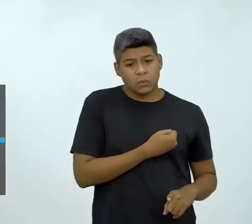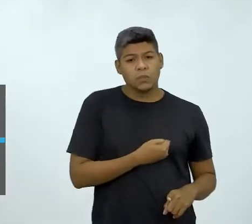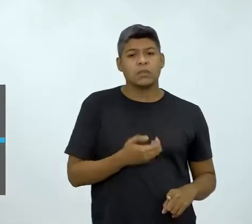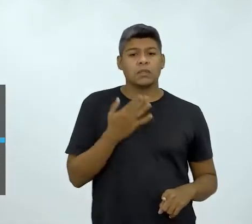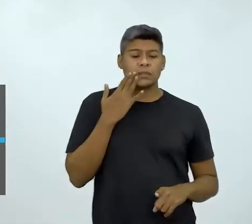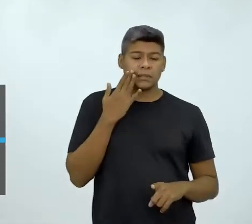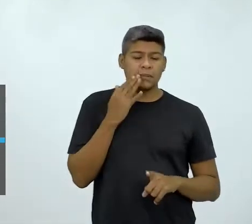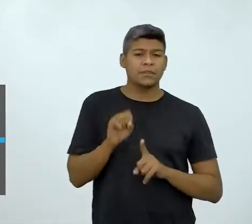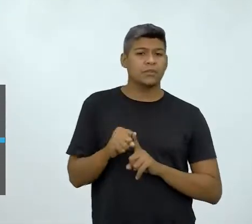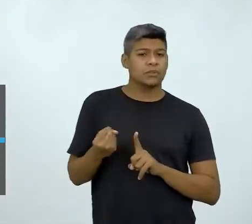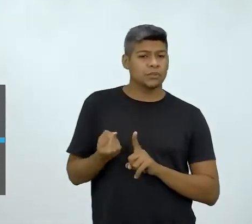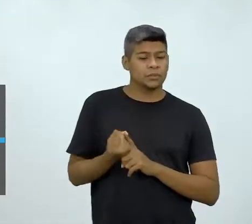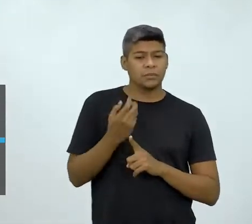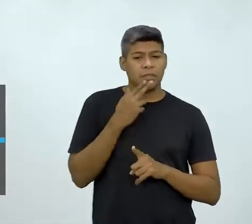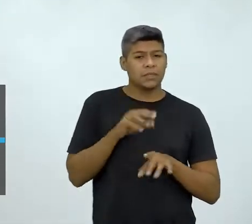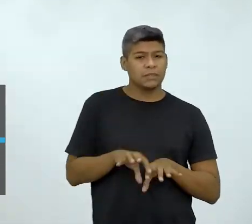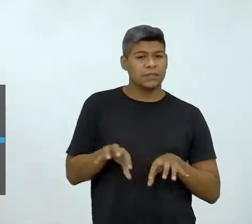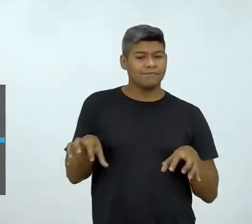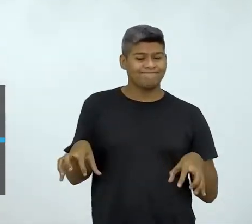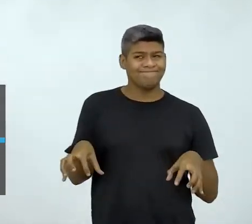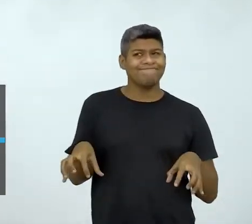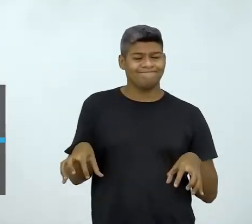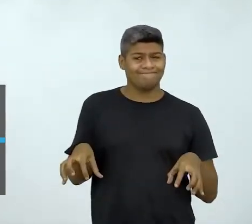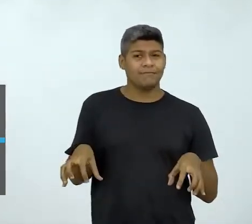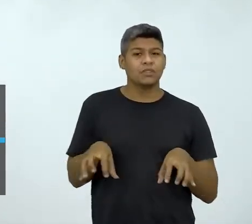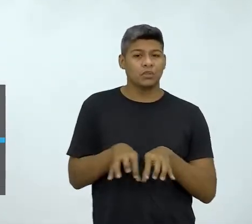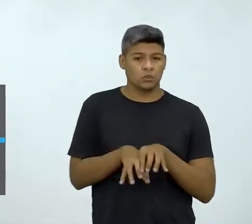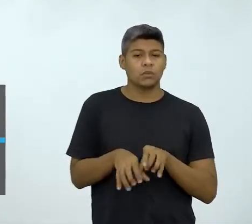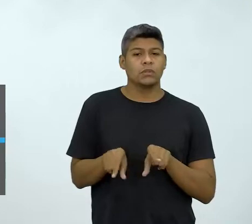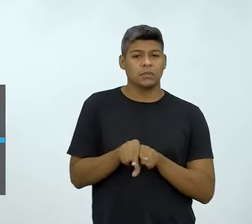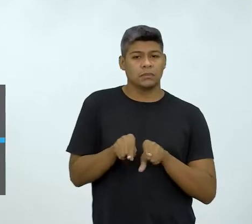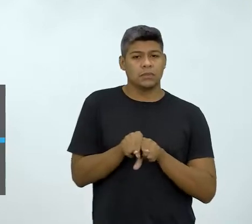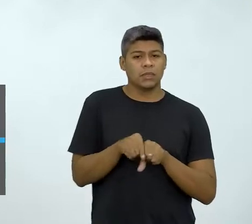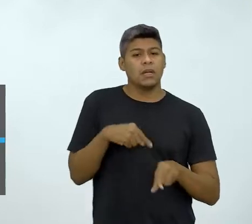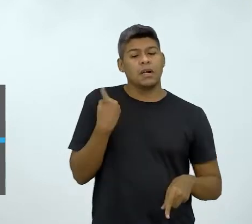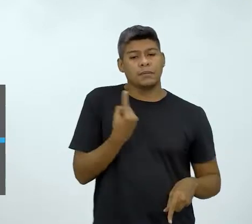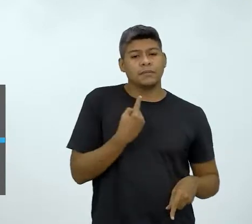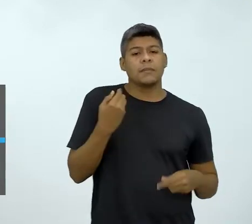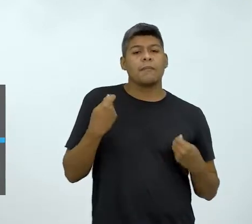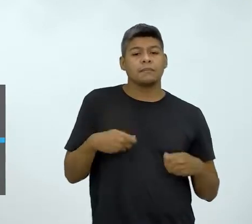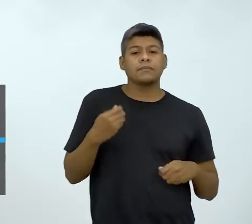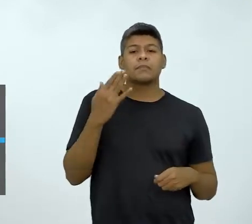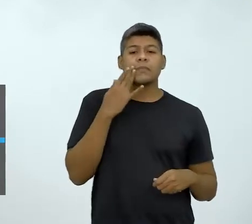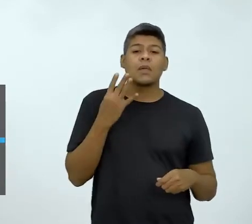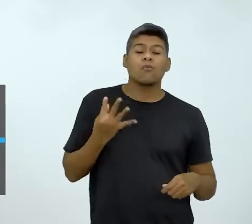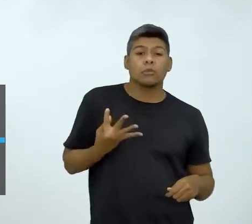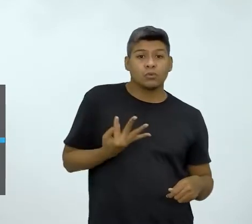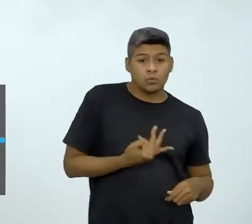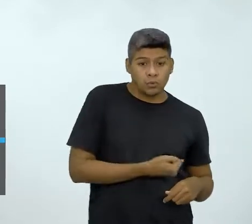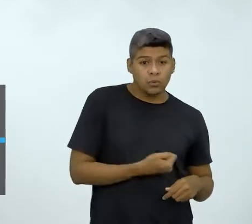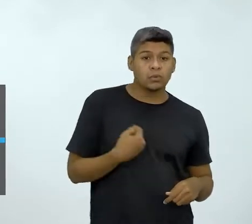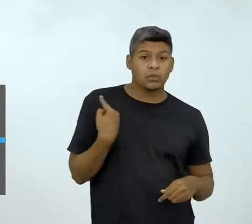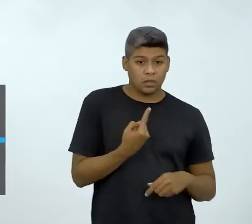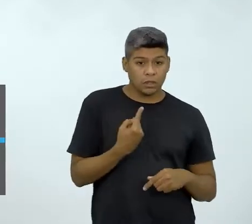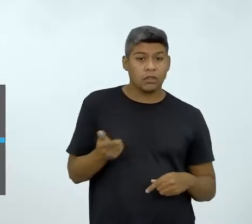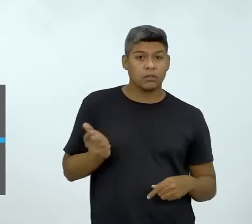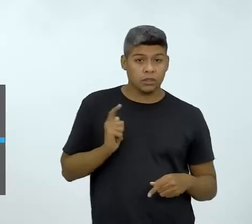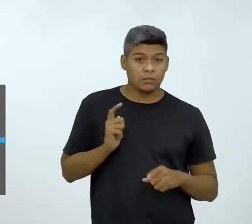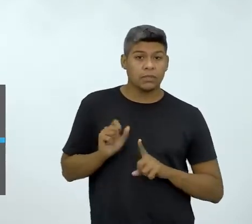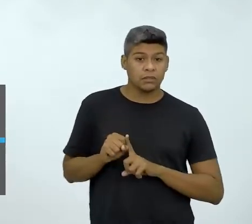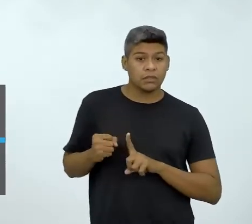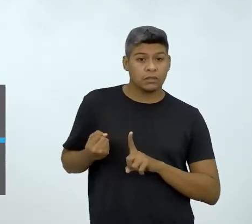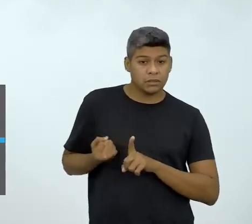sociologia esteja separada, mas junta com a antropologia, a gente tem que entender que tudo que nós temos hoje em sociedade,